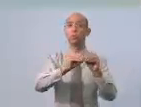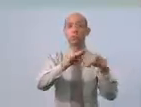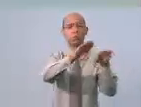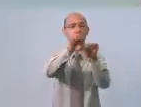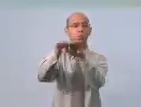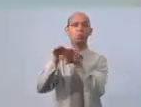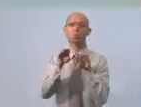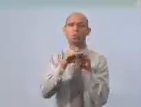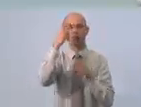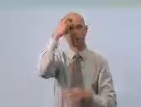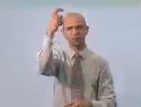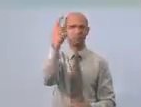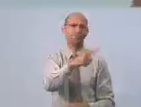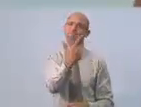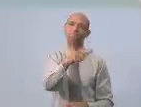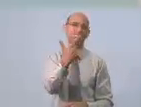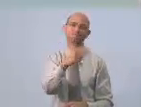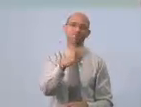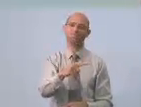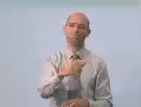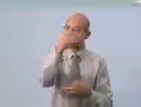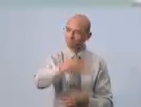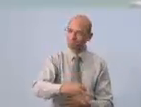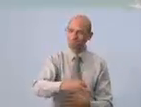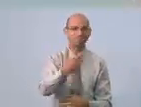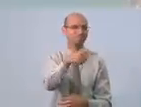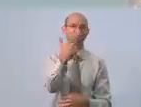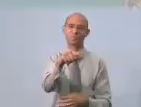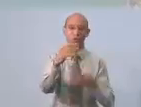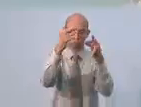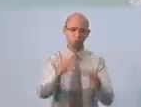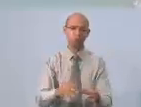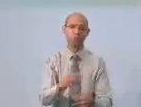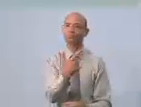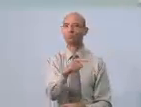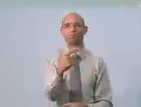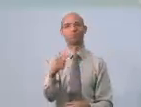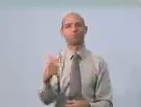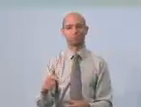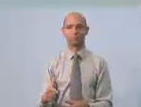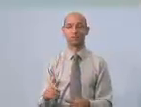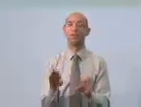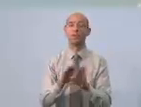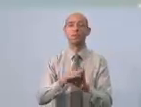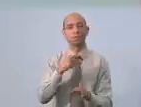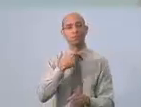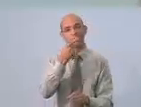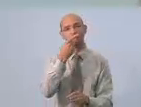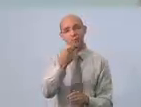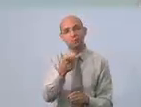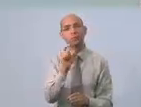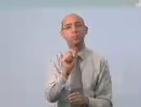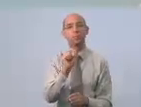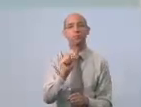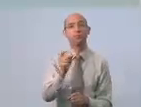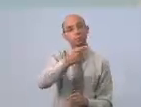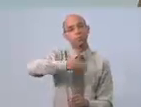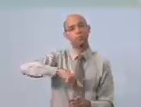é inteligente, ela não é correta, ela não é justa. Quando eu também digo que nós temos